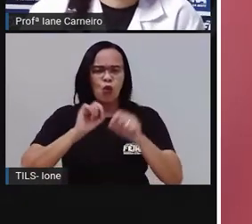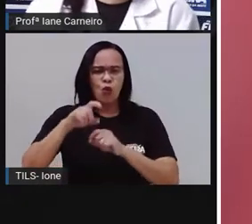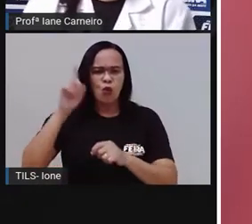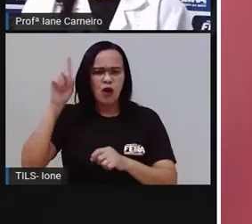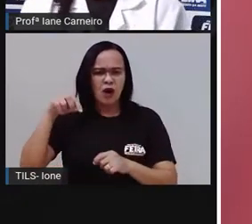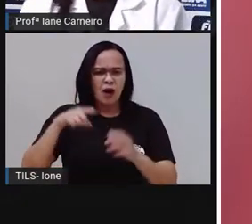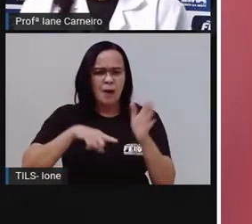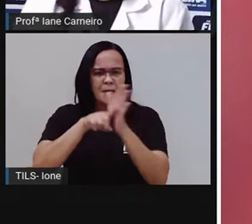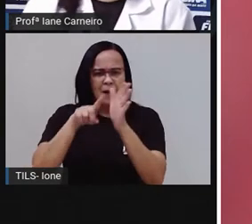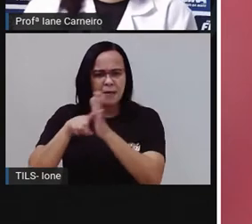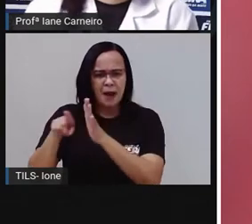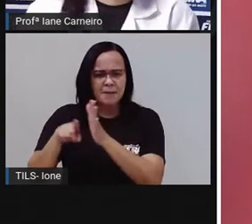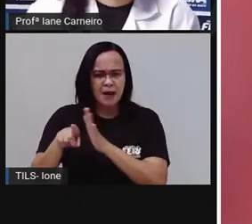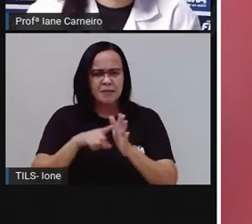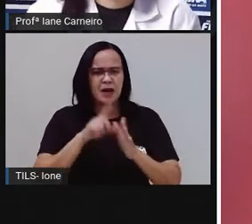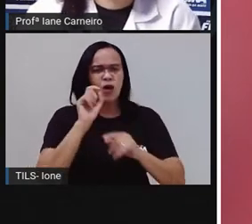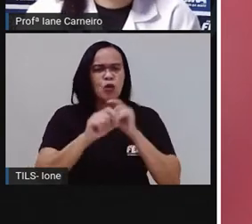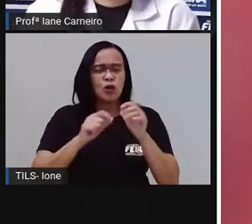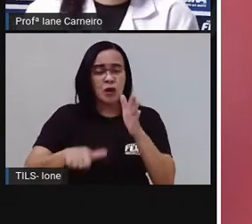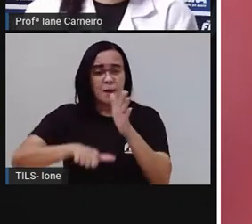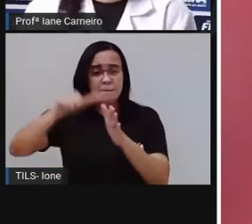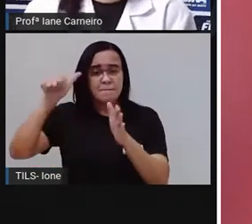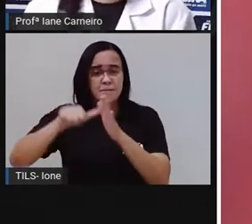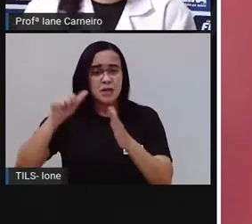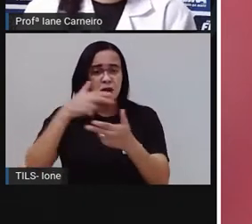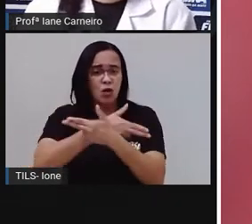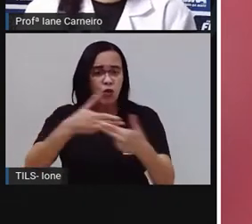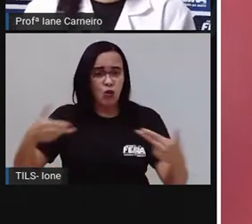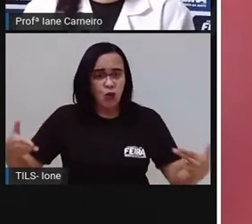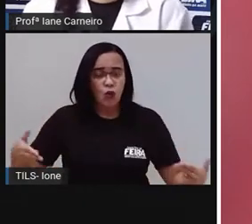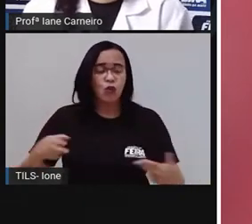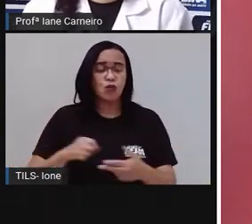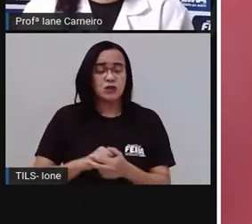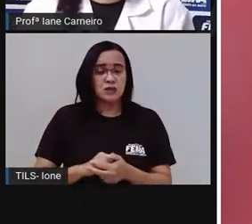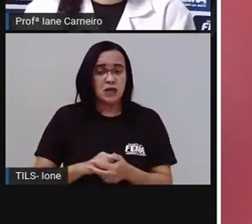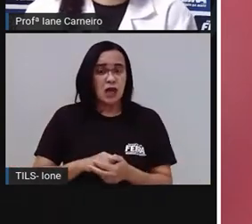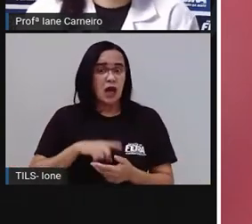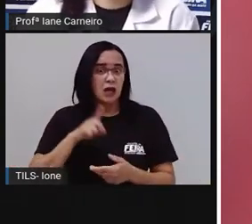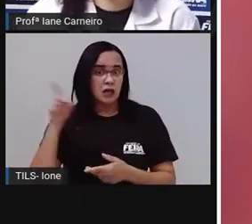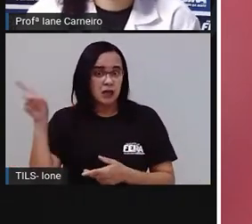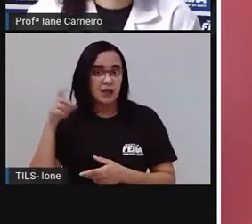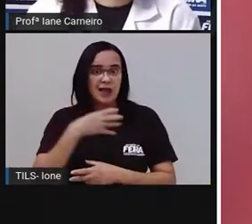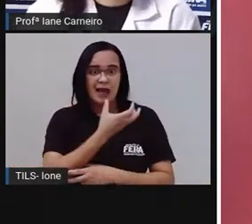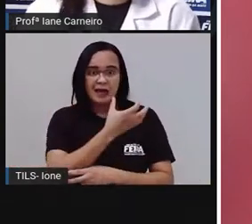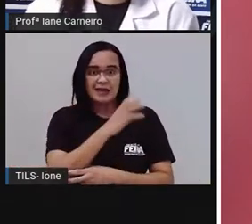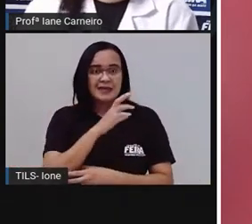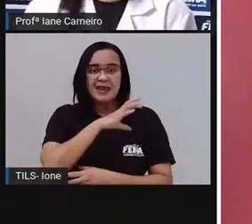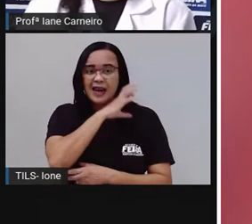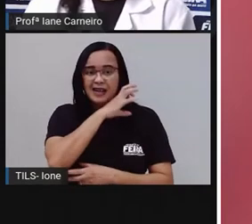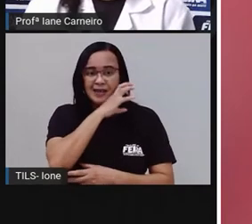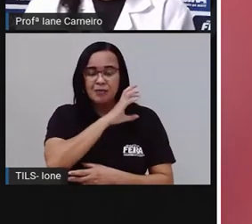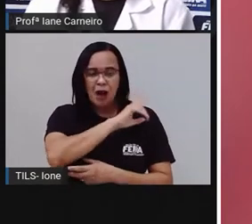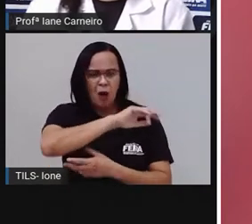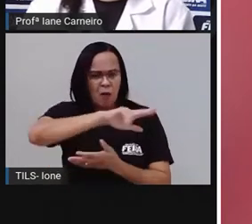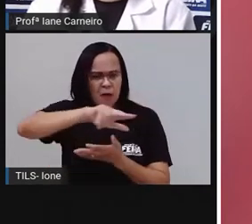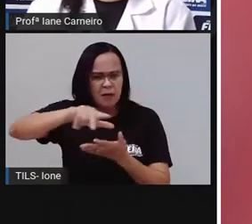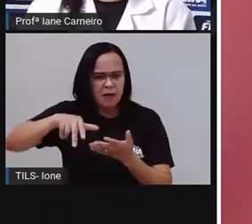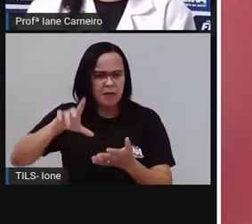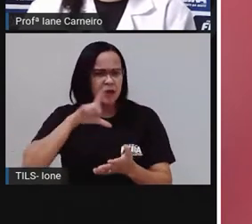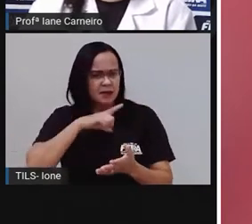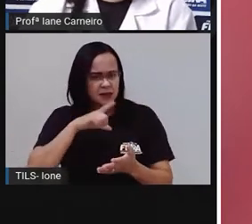O que é, minha prenda? A primeira coisa que o zoológico tem e tem no meio de qualquer